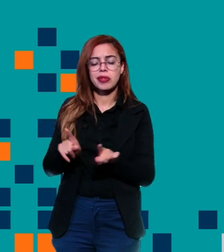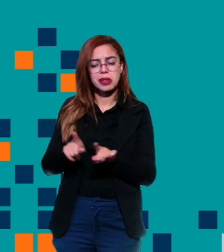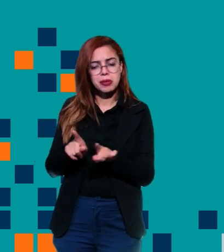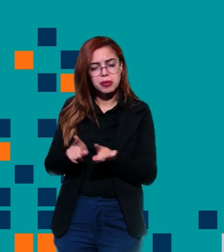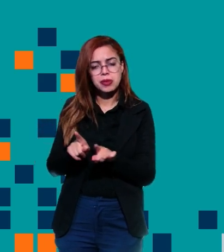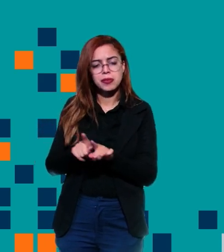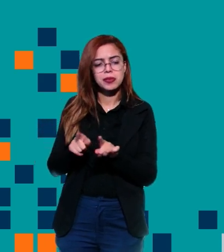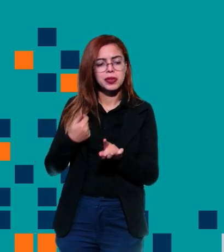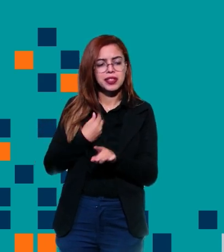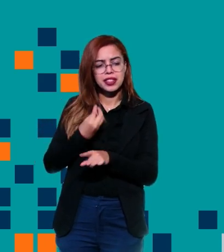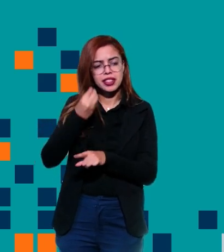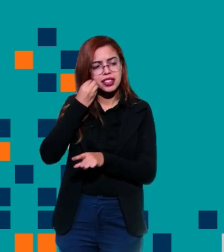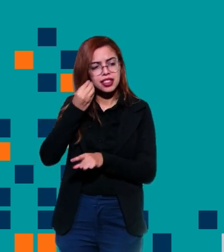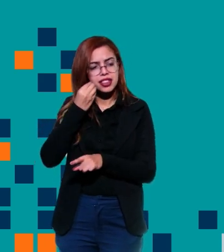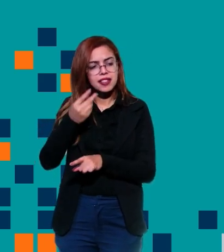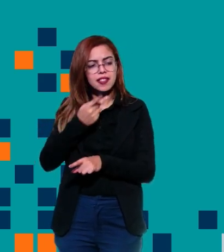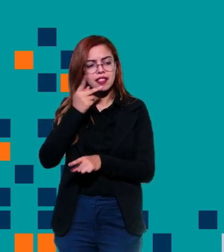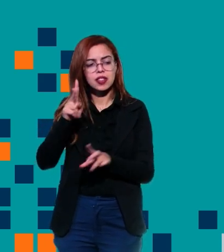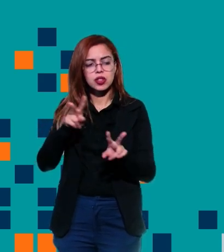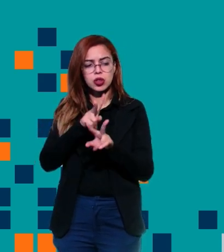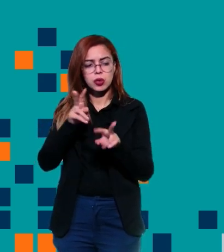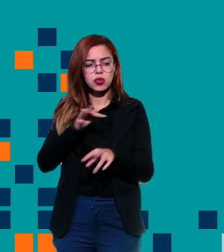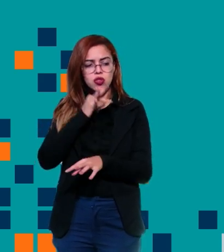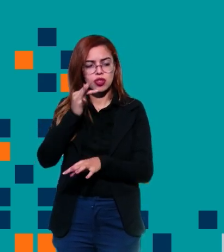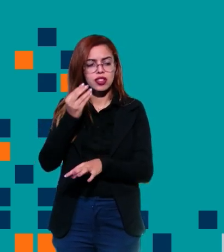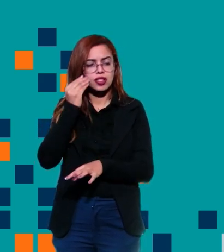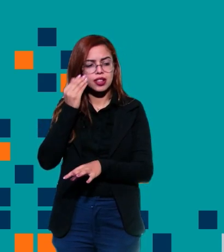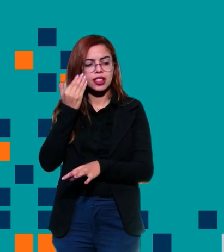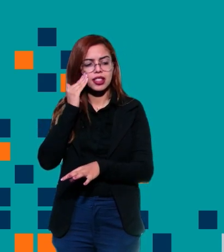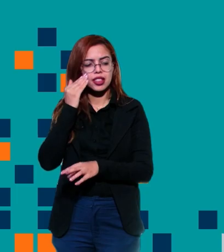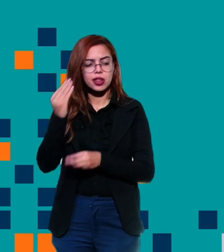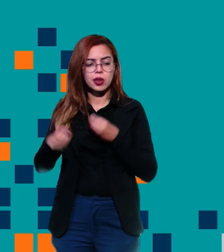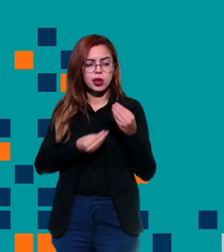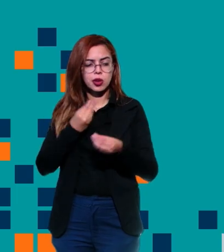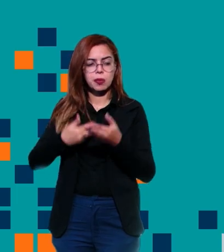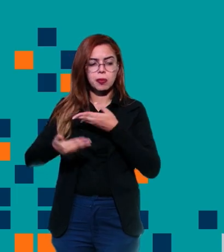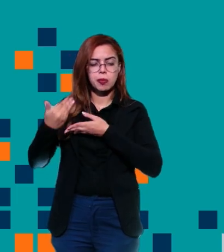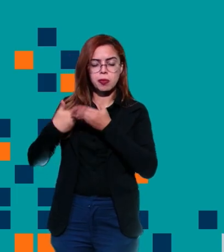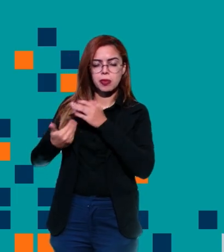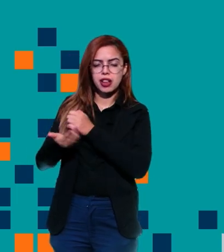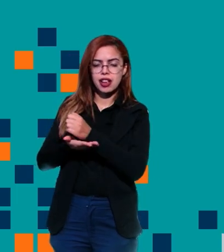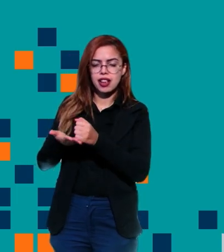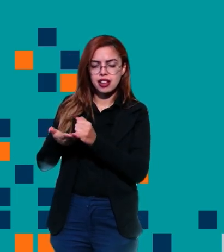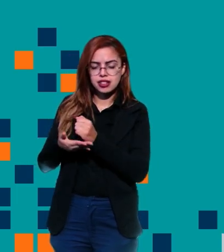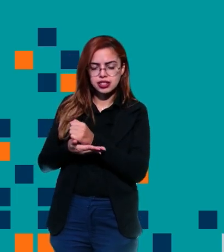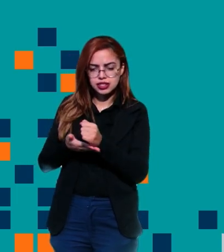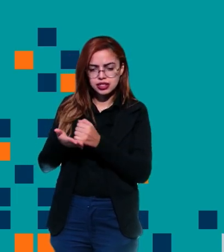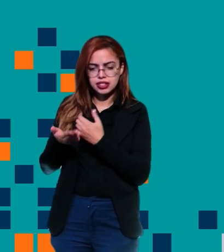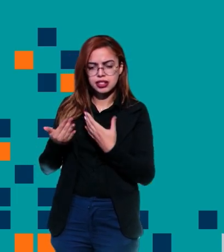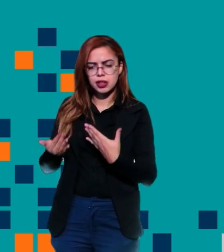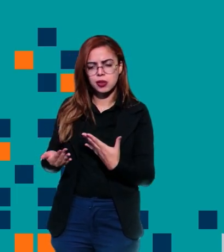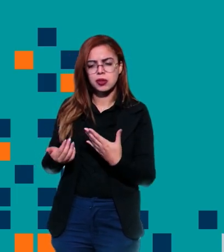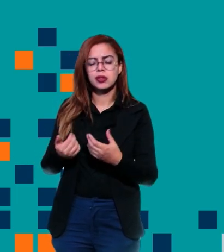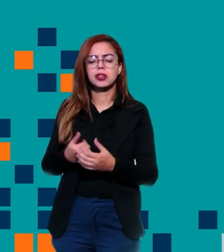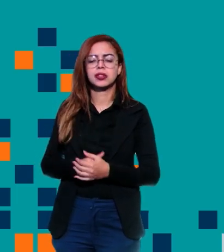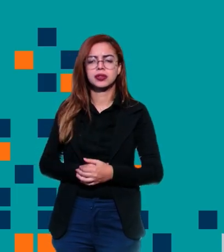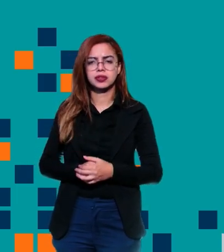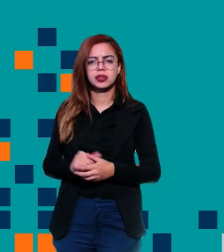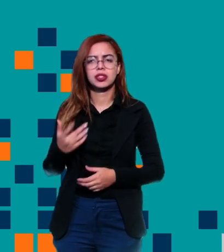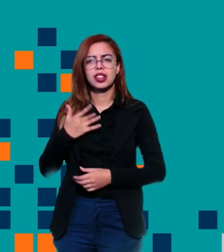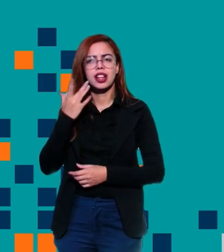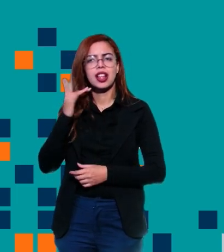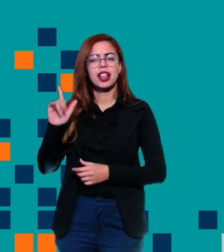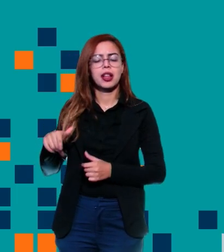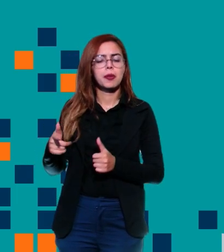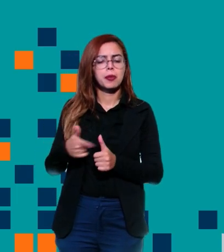gente tentar falar de futuro sem tentar entender das nossas raízes. Acho que isso é fundamental. Eu acho que foi a